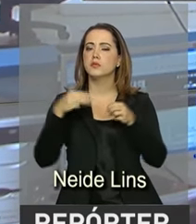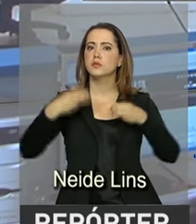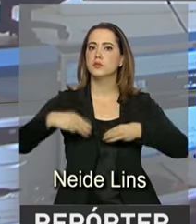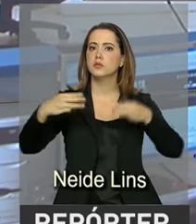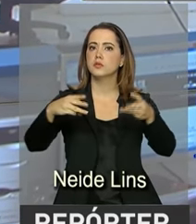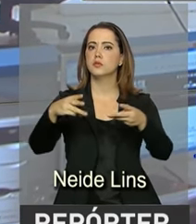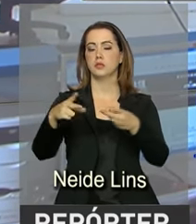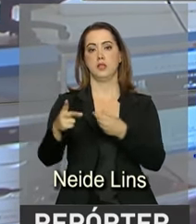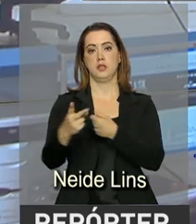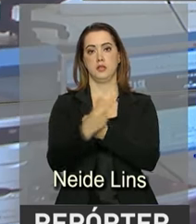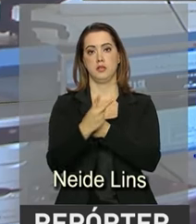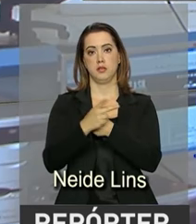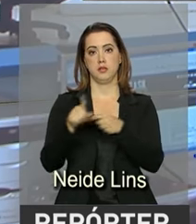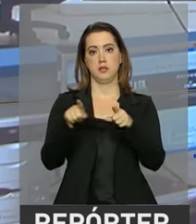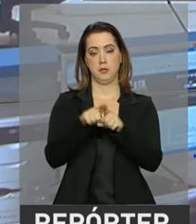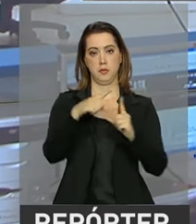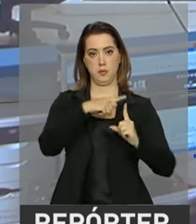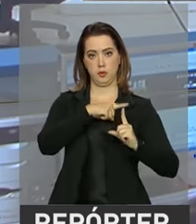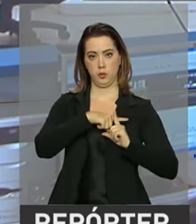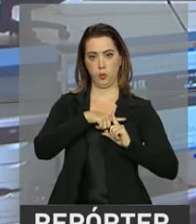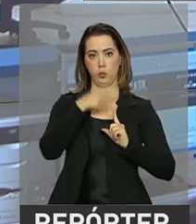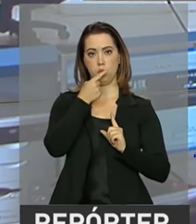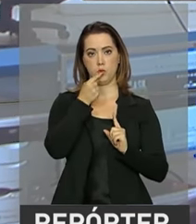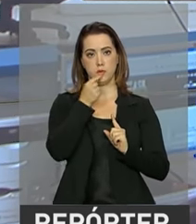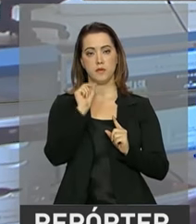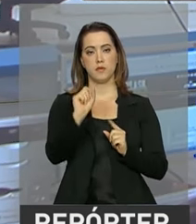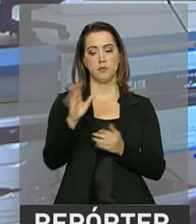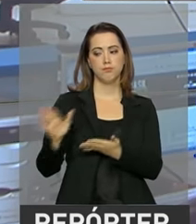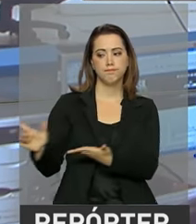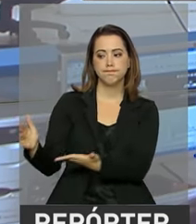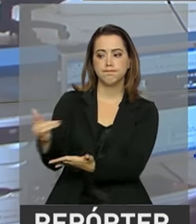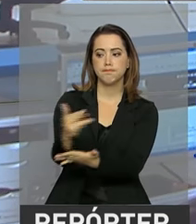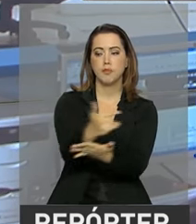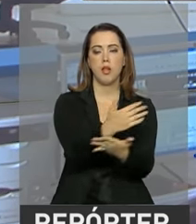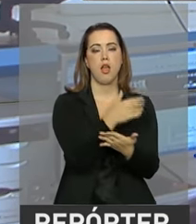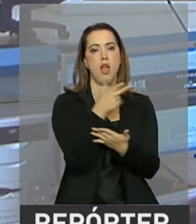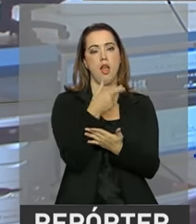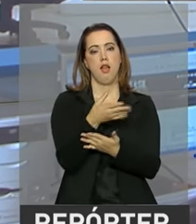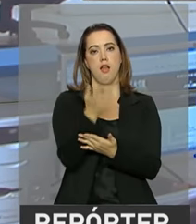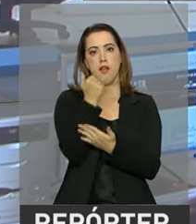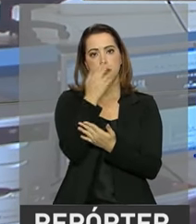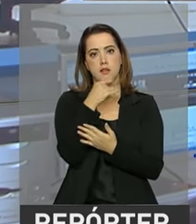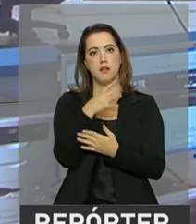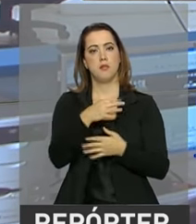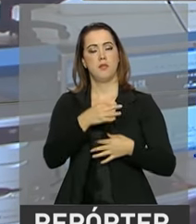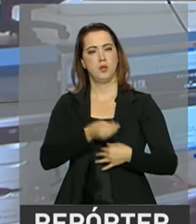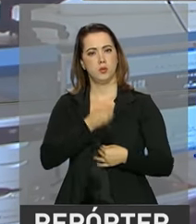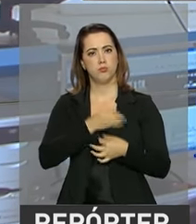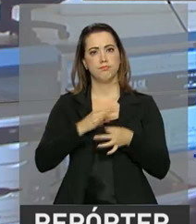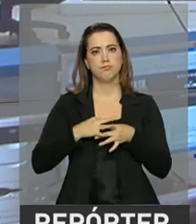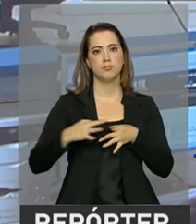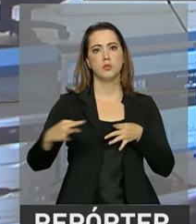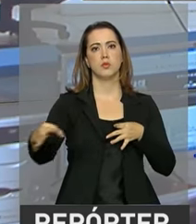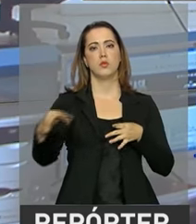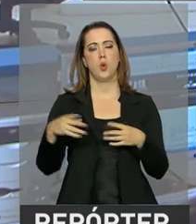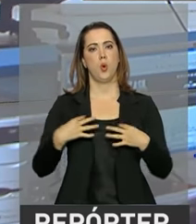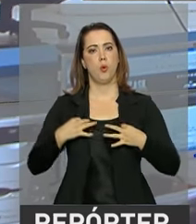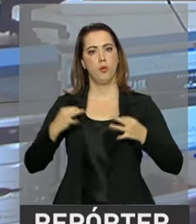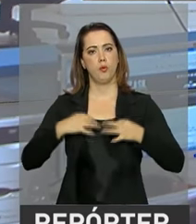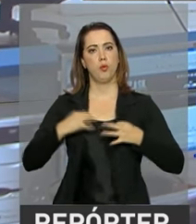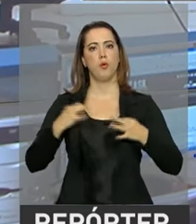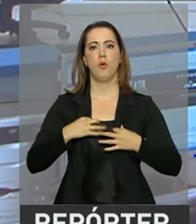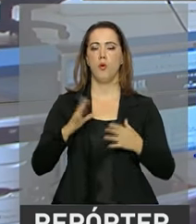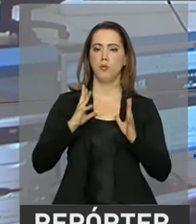pela Cruz Vermelha arrecada alimentos não perecíveis, roupas e materiais de higiene e limpeza para a população do